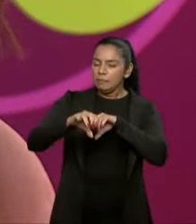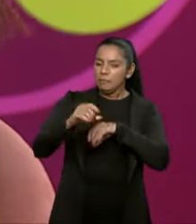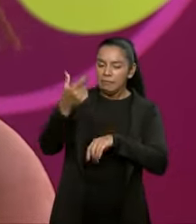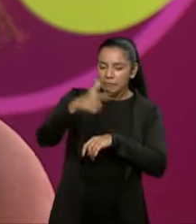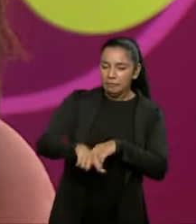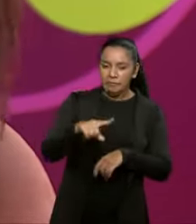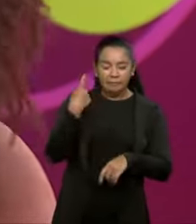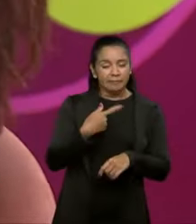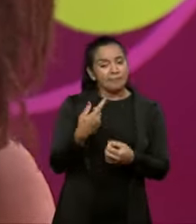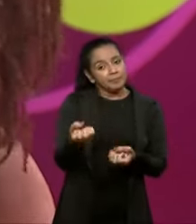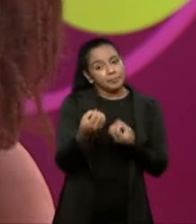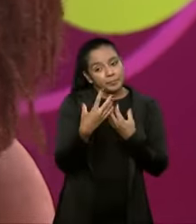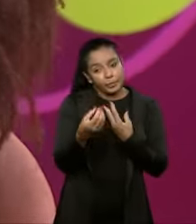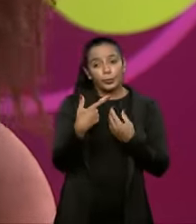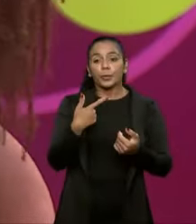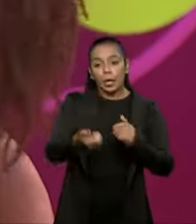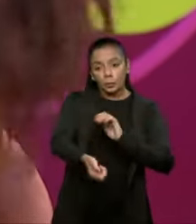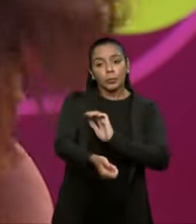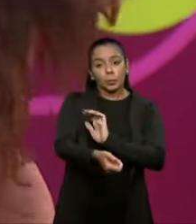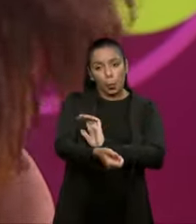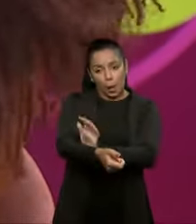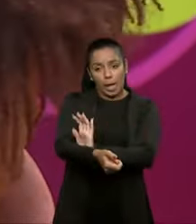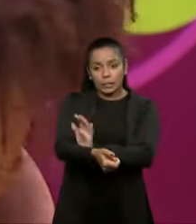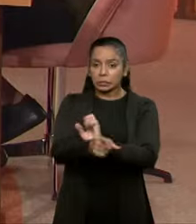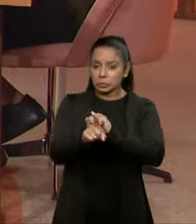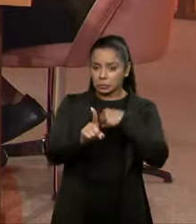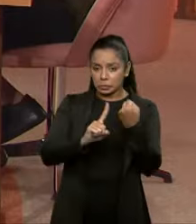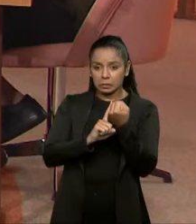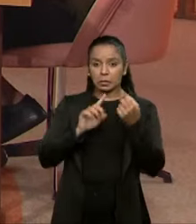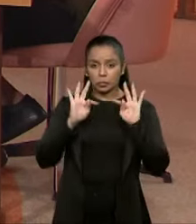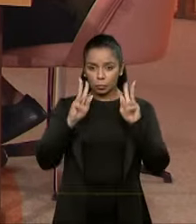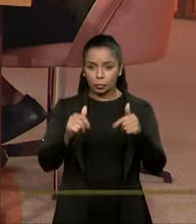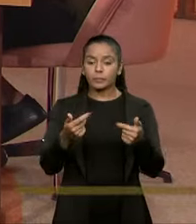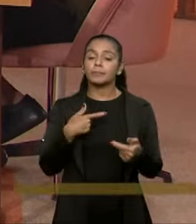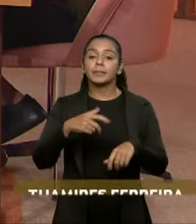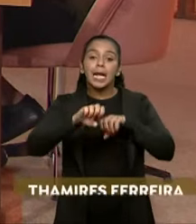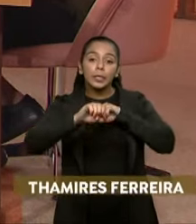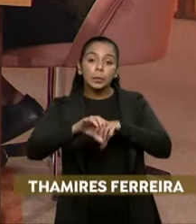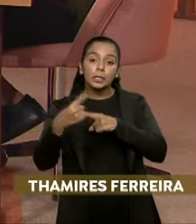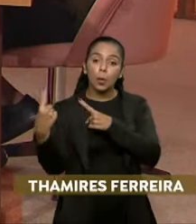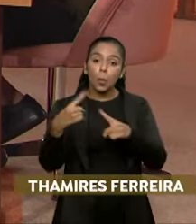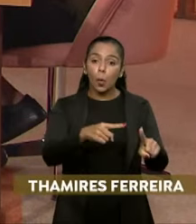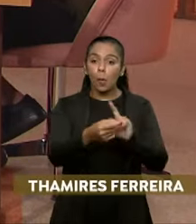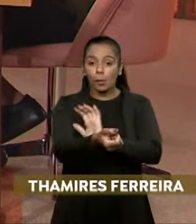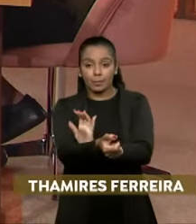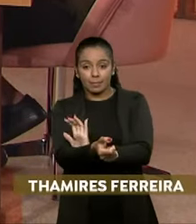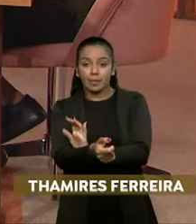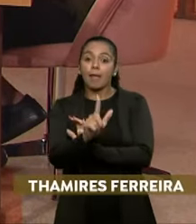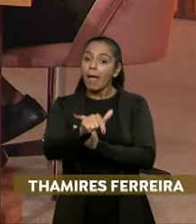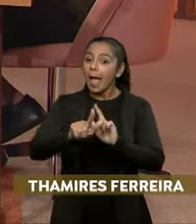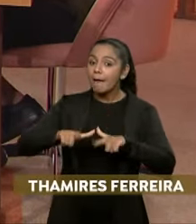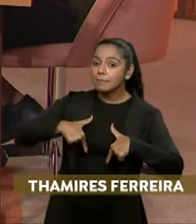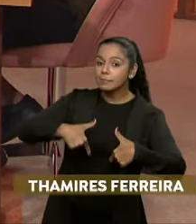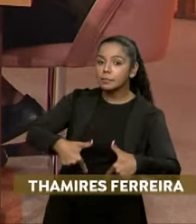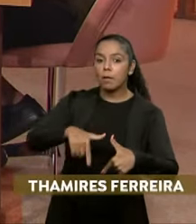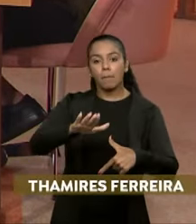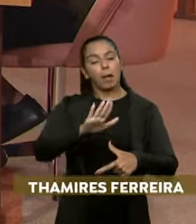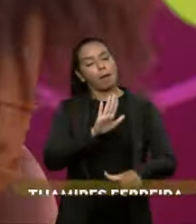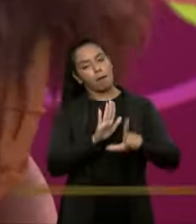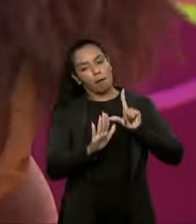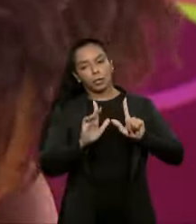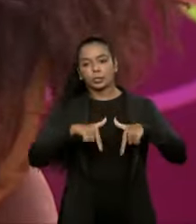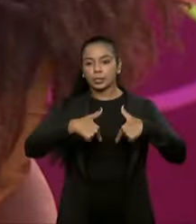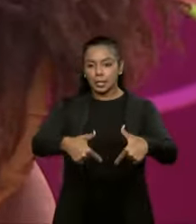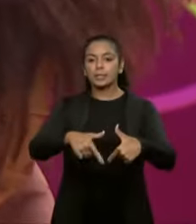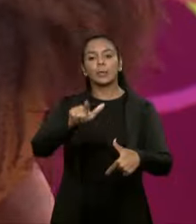gente é educado, geralmente, de uma forma racista na sociedade como um todo. Então, a educação antirracista, ela vai para a ação. Só que antes da ação,